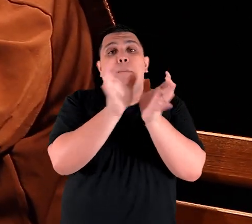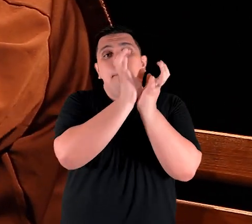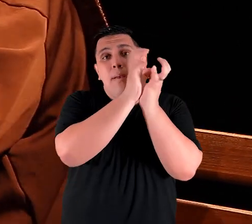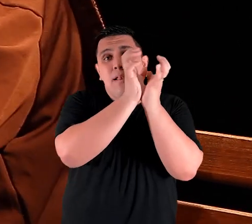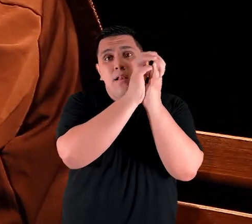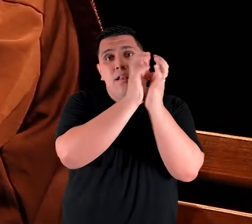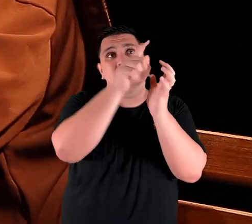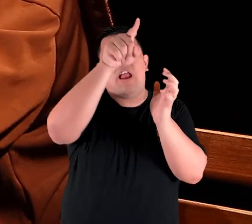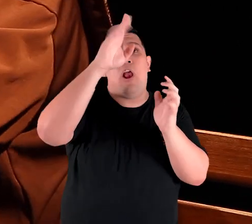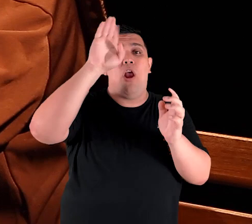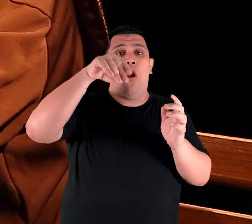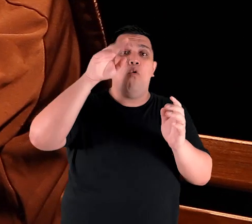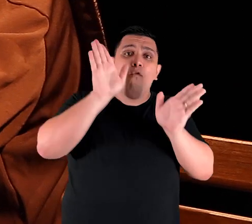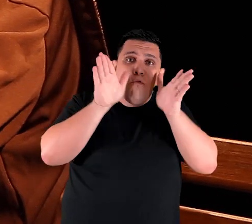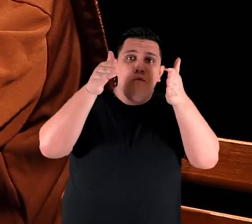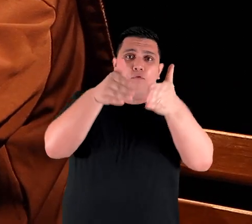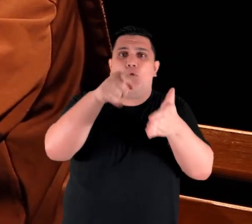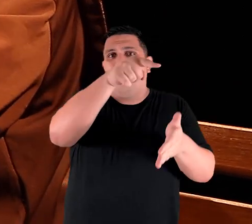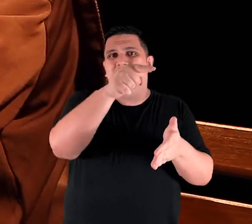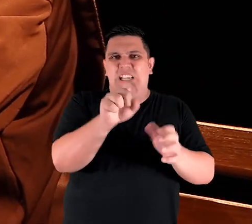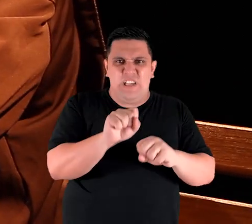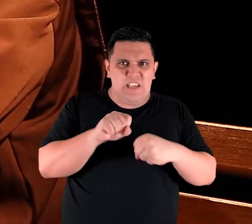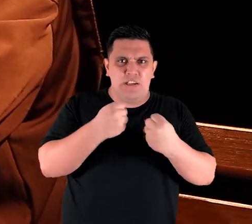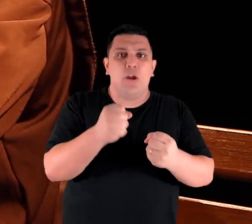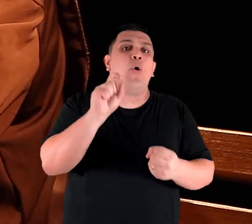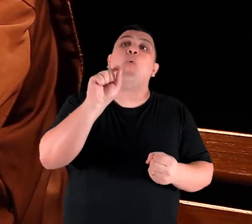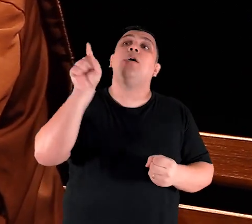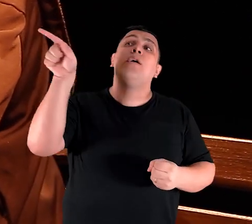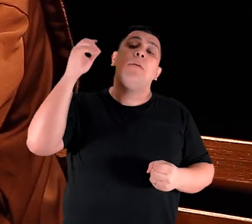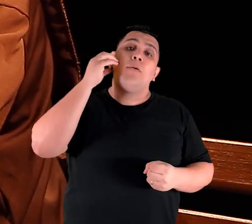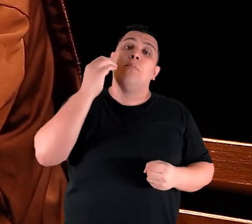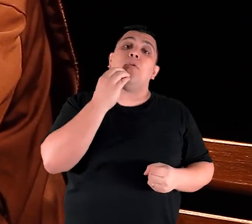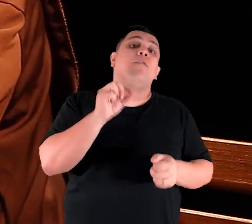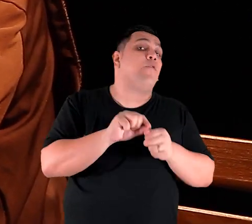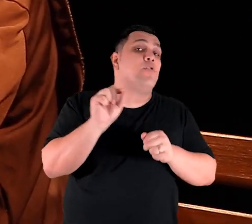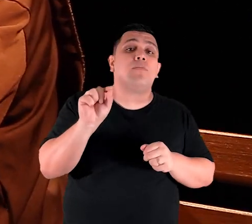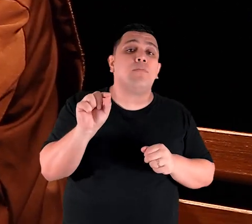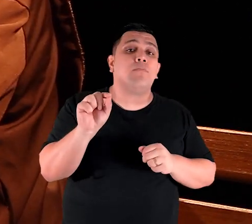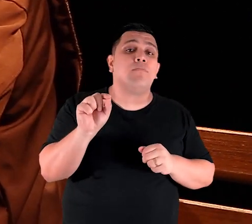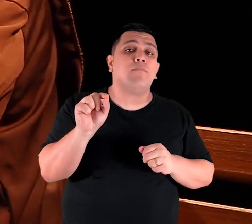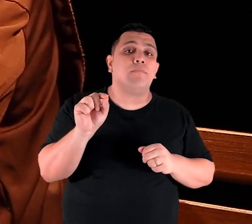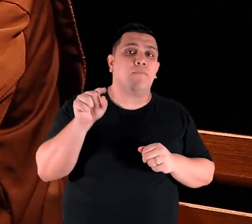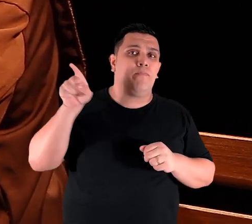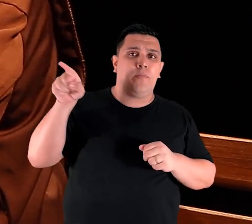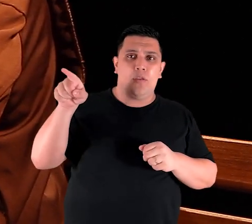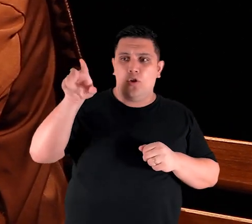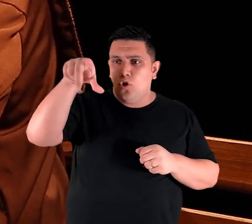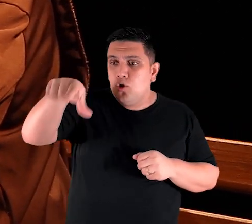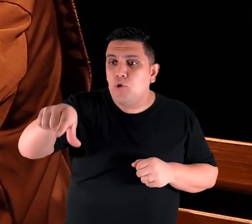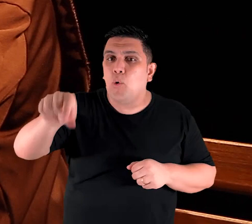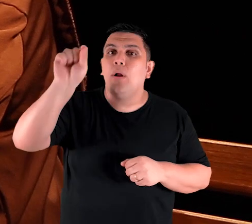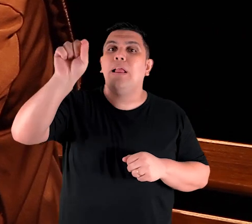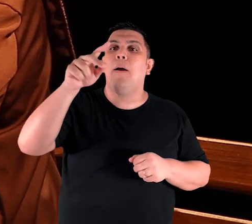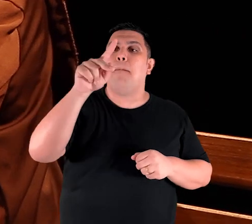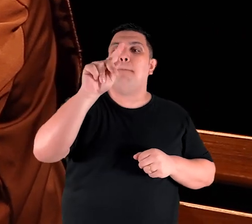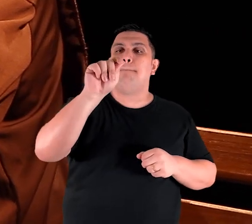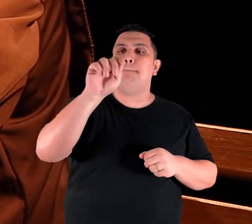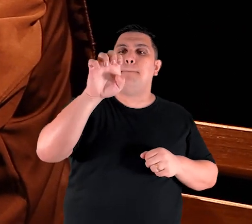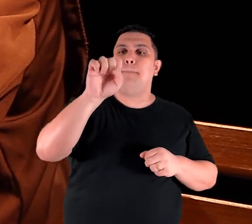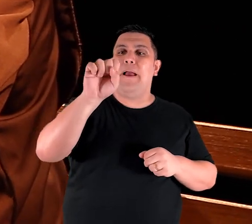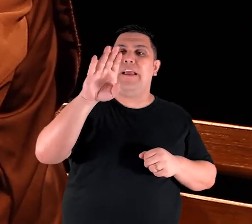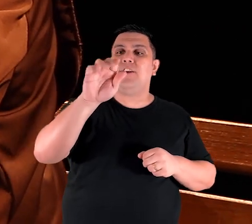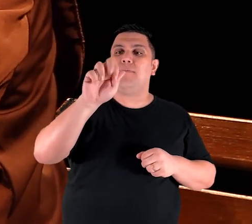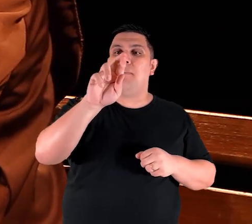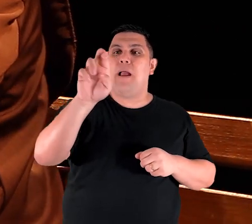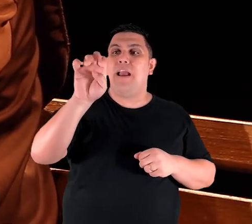quartel e o foco dessa resistência. E o que Dom Pedro fez? Nomeou Paz Barreto como governador